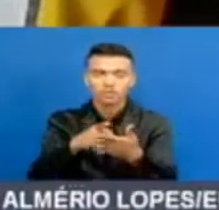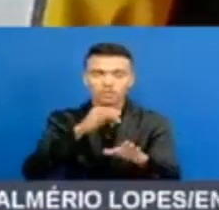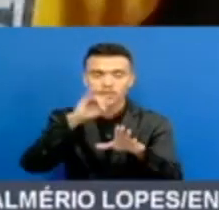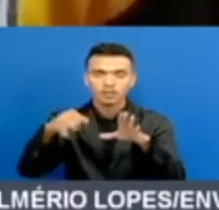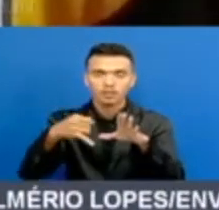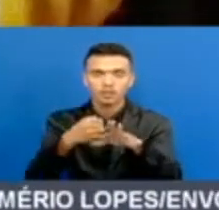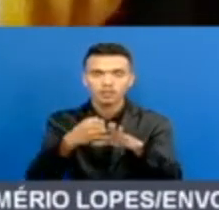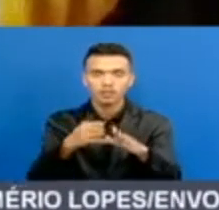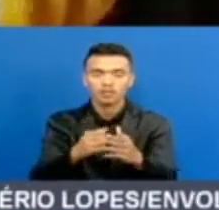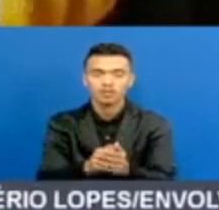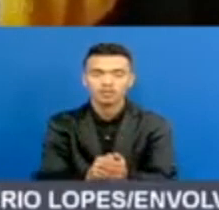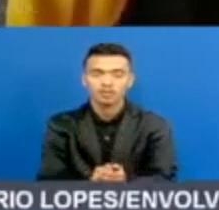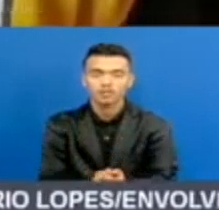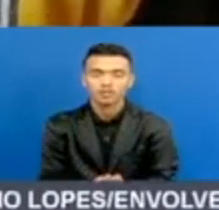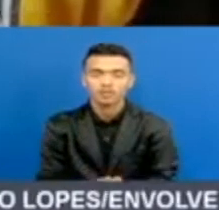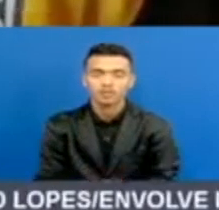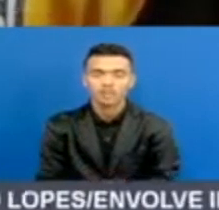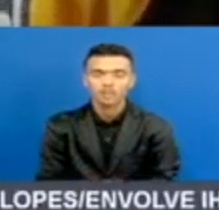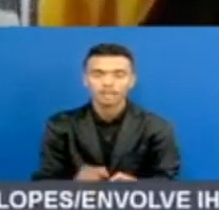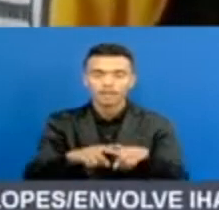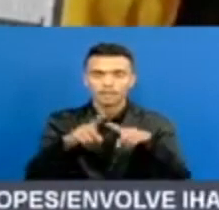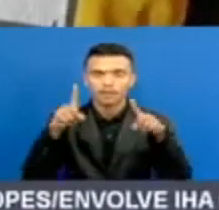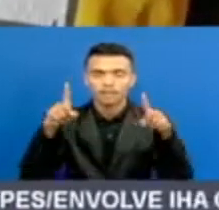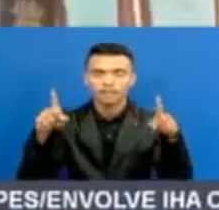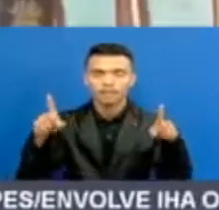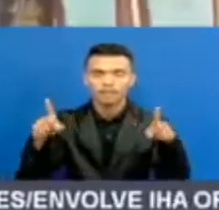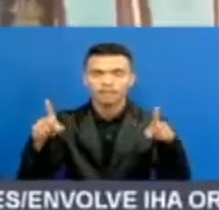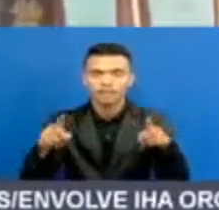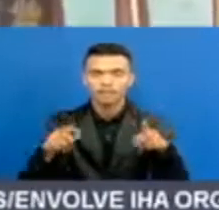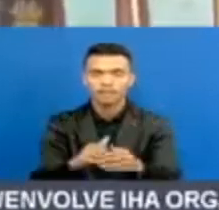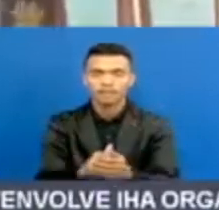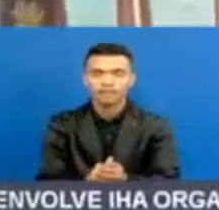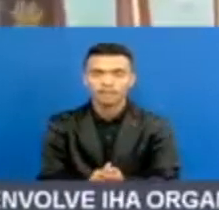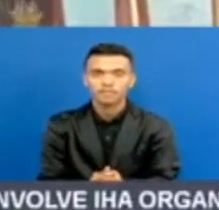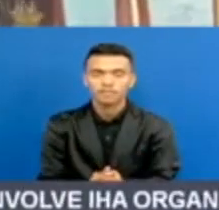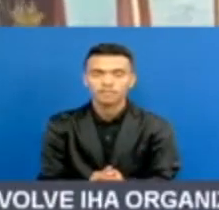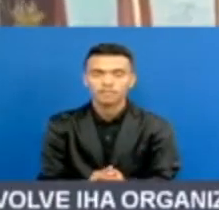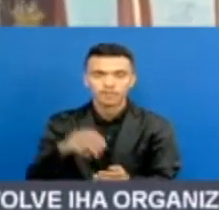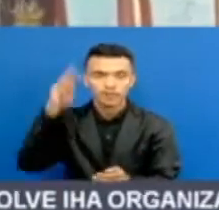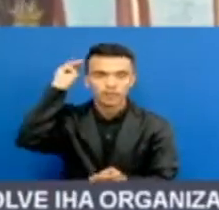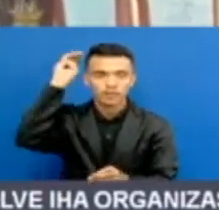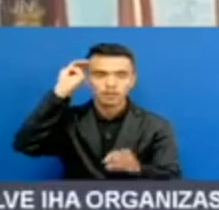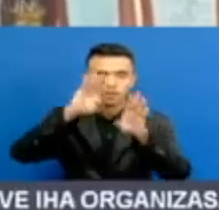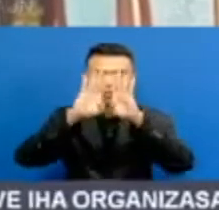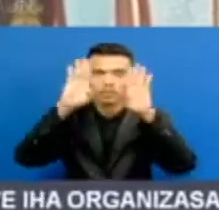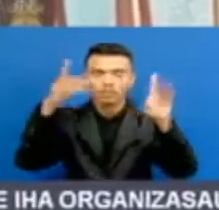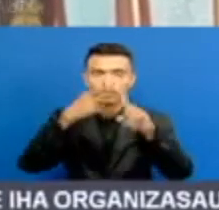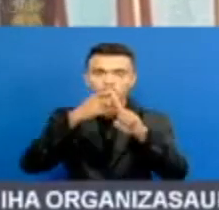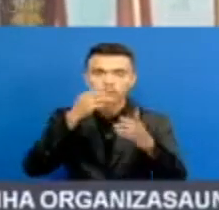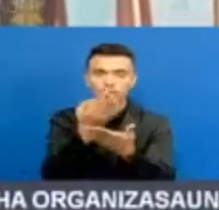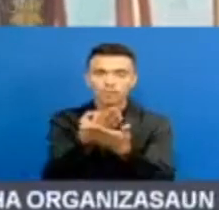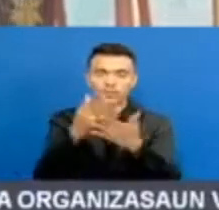mas Mumana Rolavali e Lara. Mas bem, bot nebe Ministério aprova ali o Fundo de